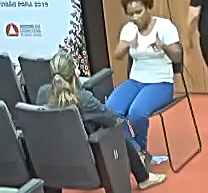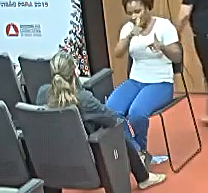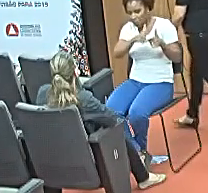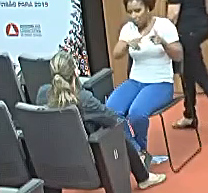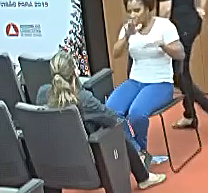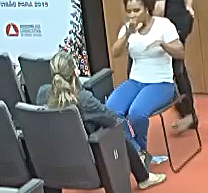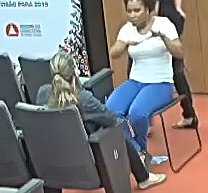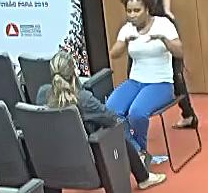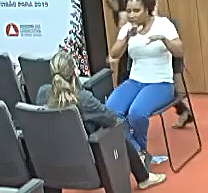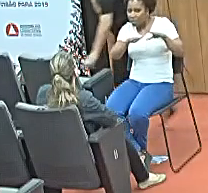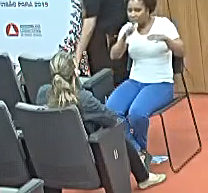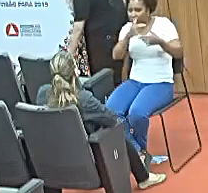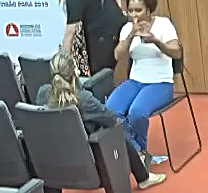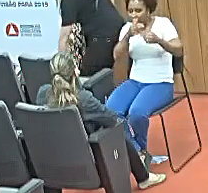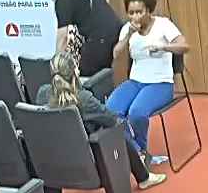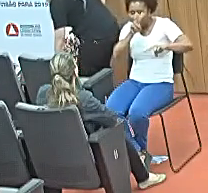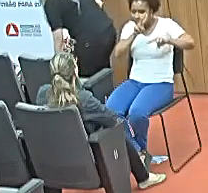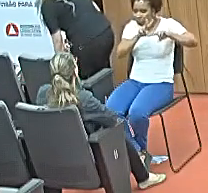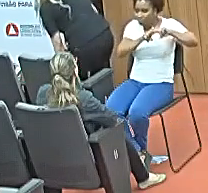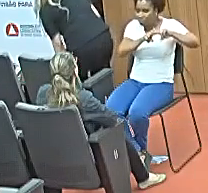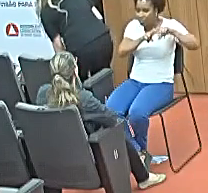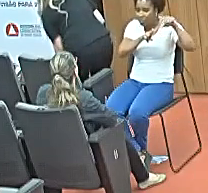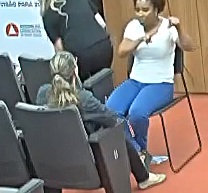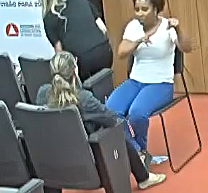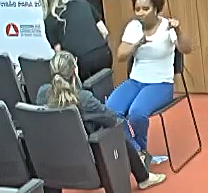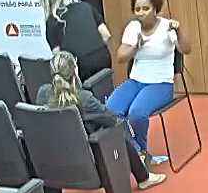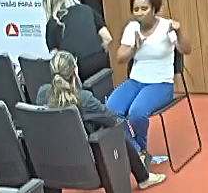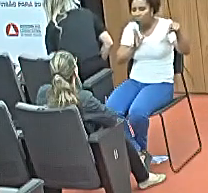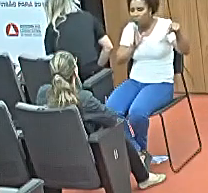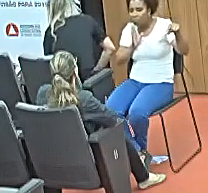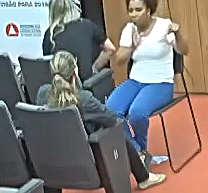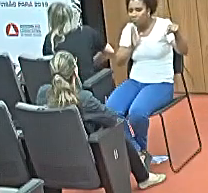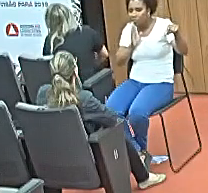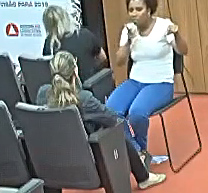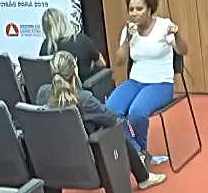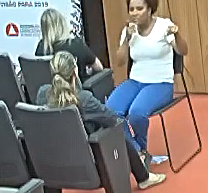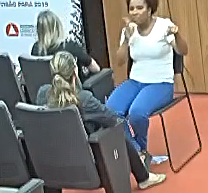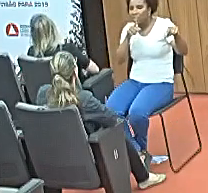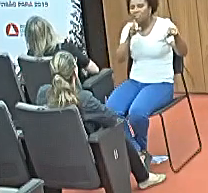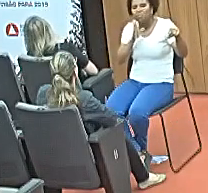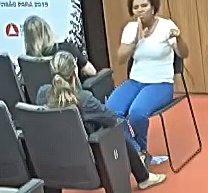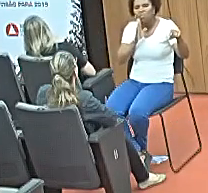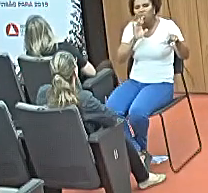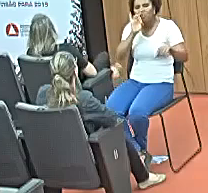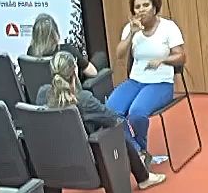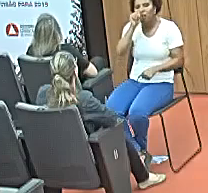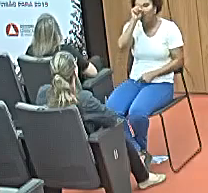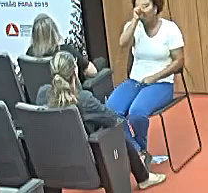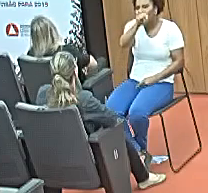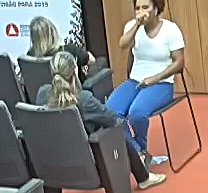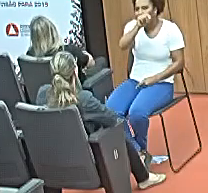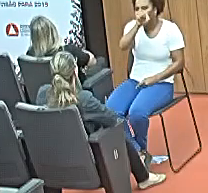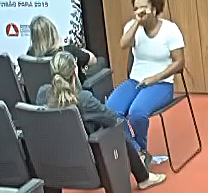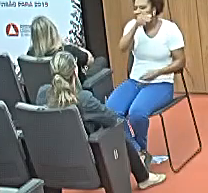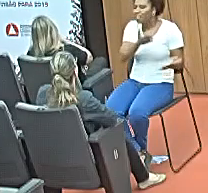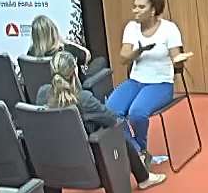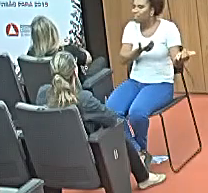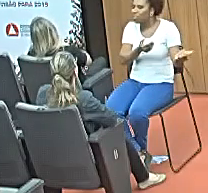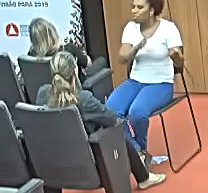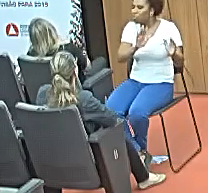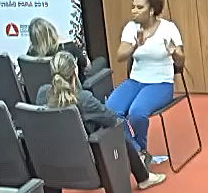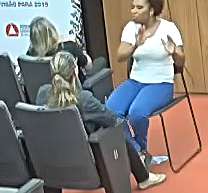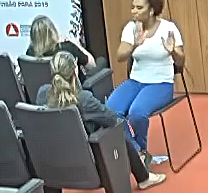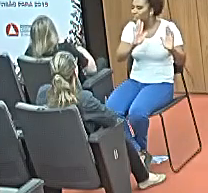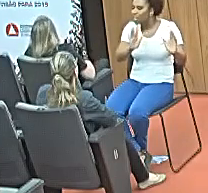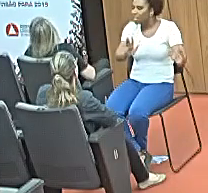referência que eles conhecem é daquele sujeito lá que trabalha no tráfico então a eles